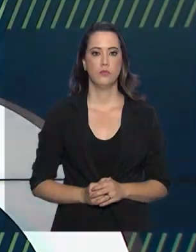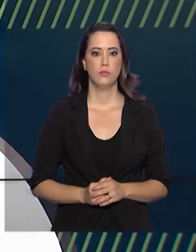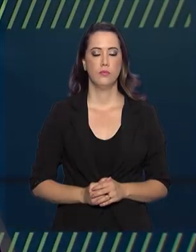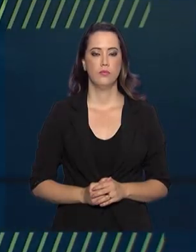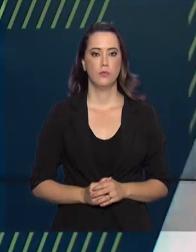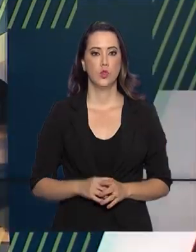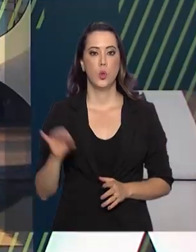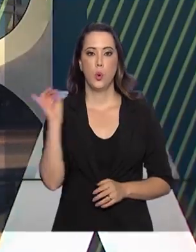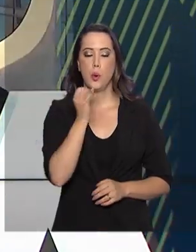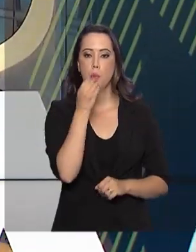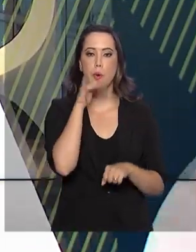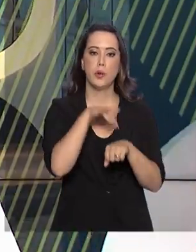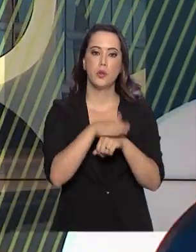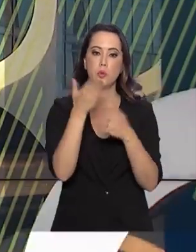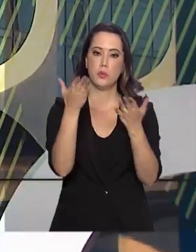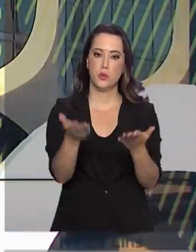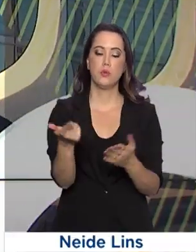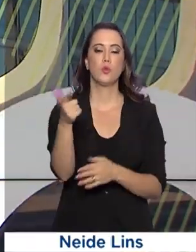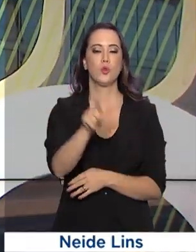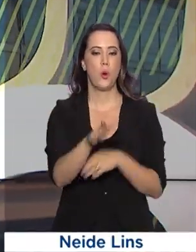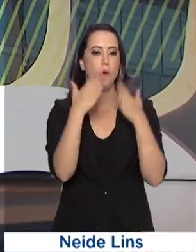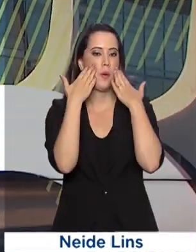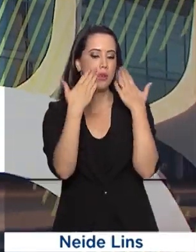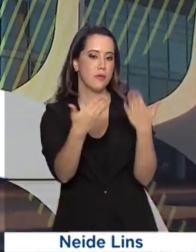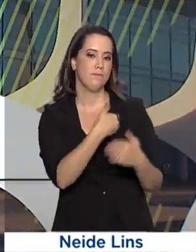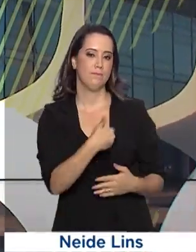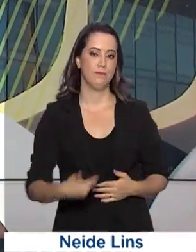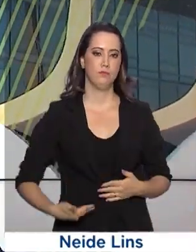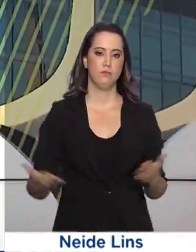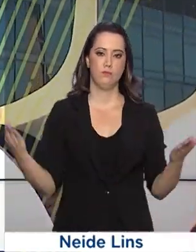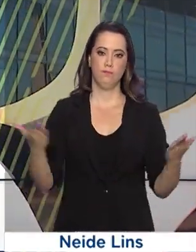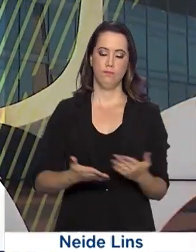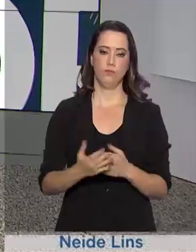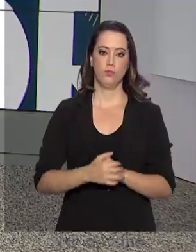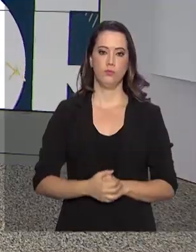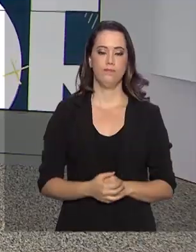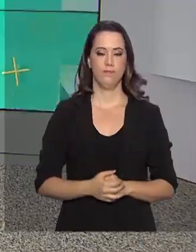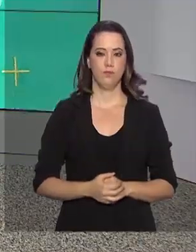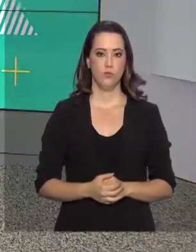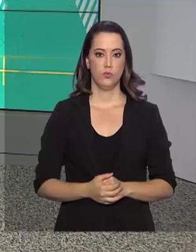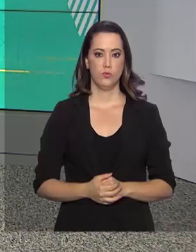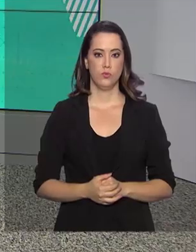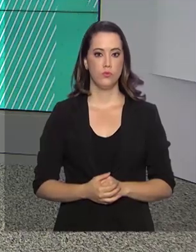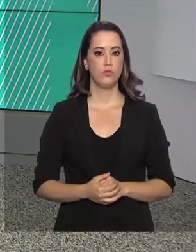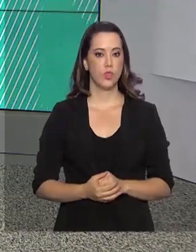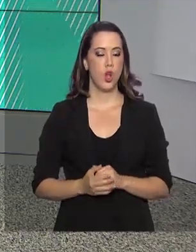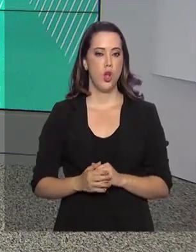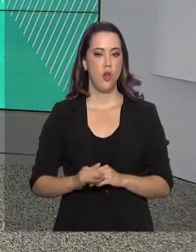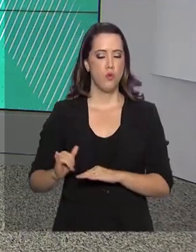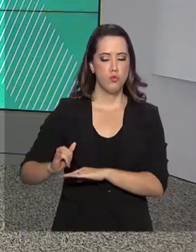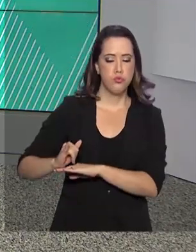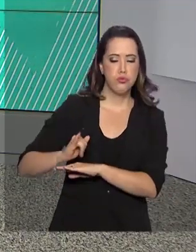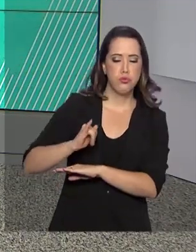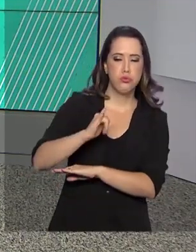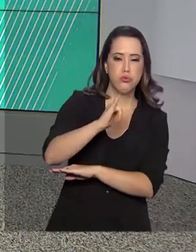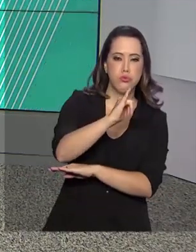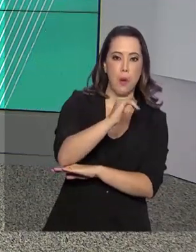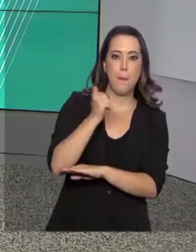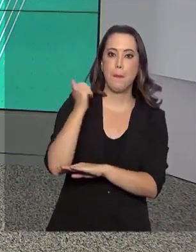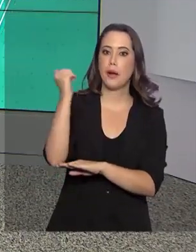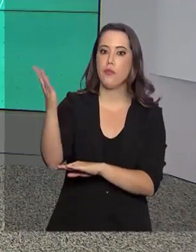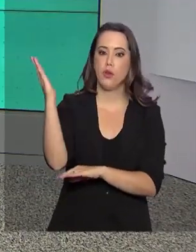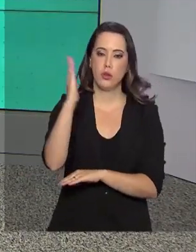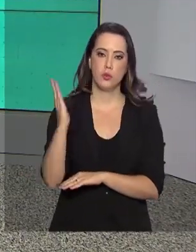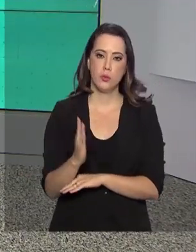boa noite pra você já estamos no ar com mais um governo agora viagens de avião para fora do país podem ficar